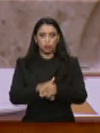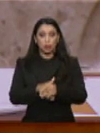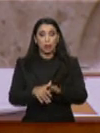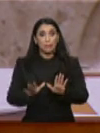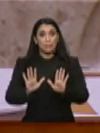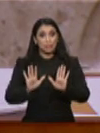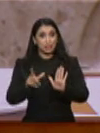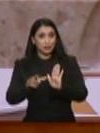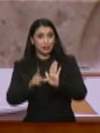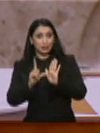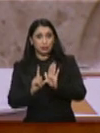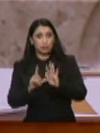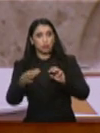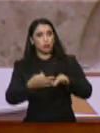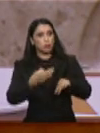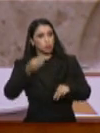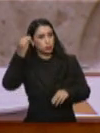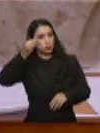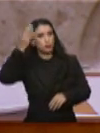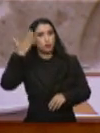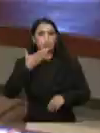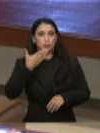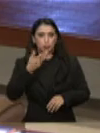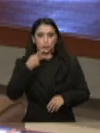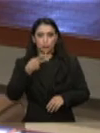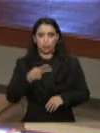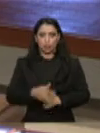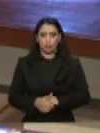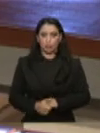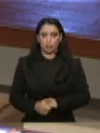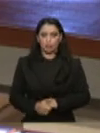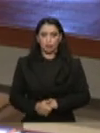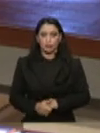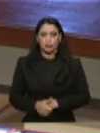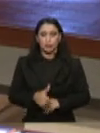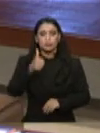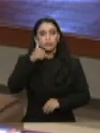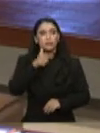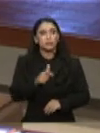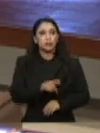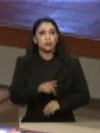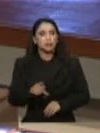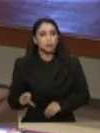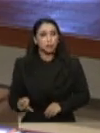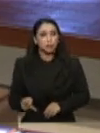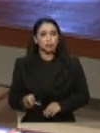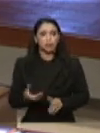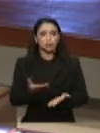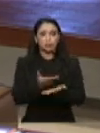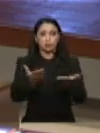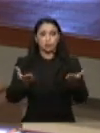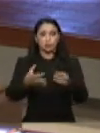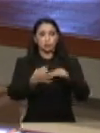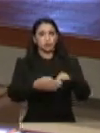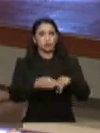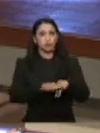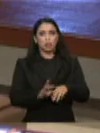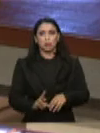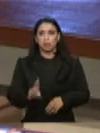a palavra ao ministro Luiz Fux, que a requereu. Senhora presidente, a grande corte, ilustre representante do Ministério